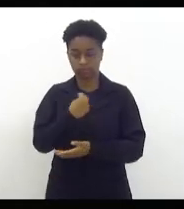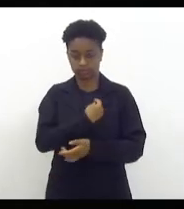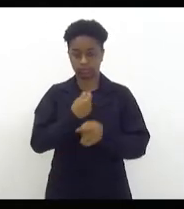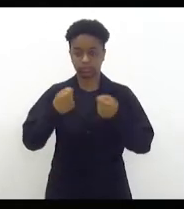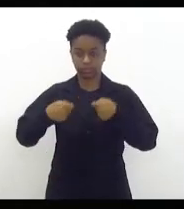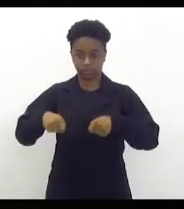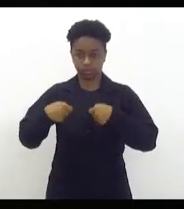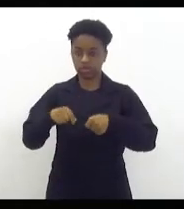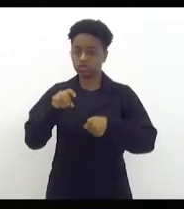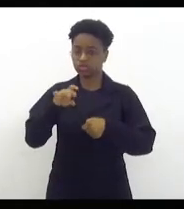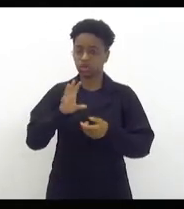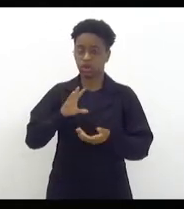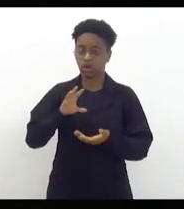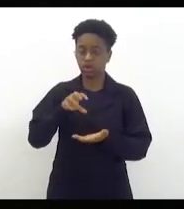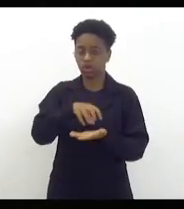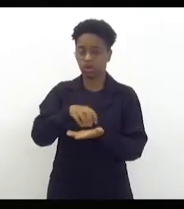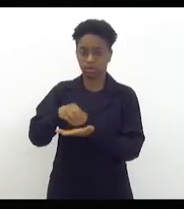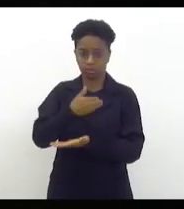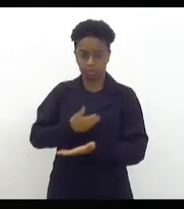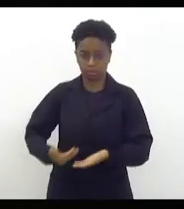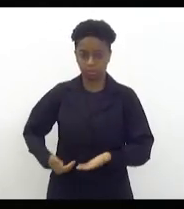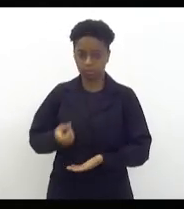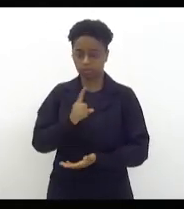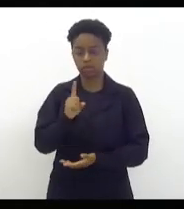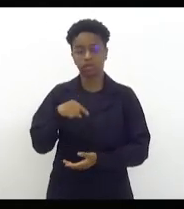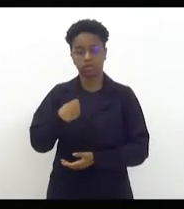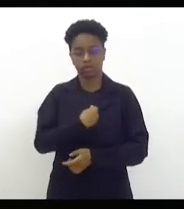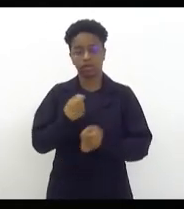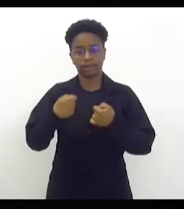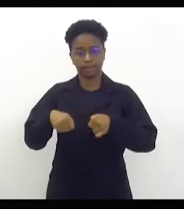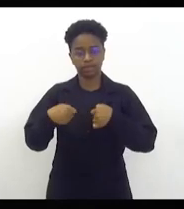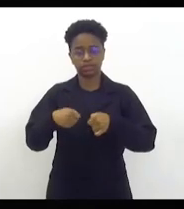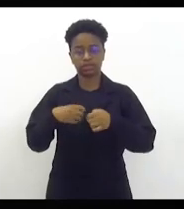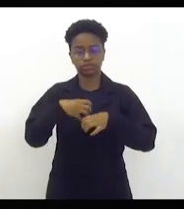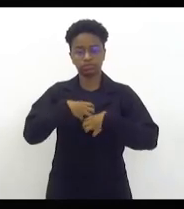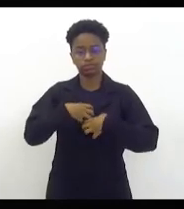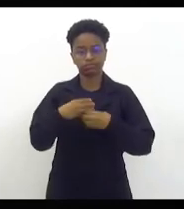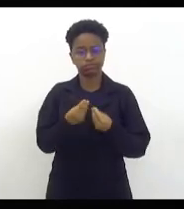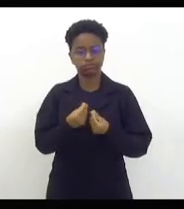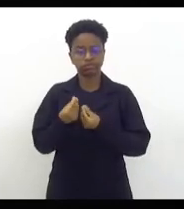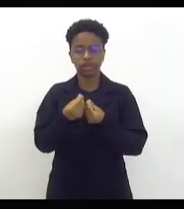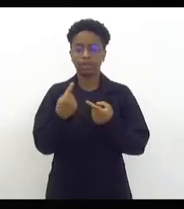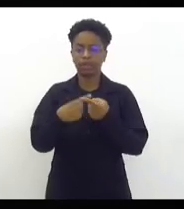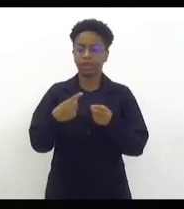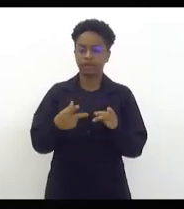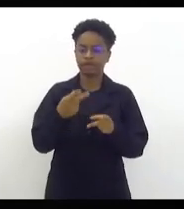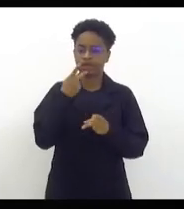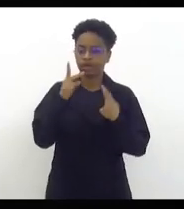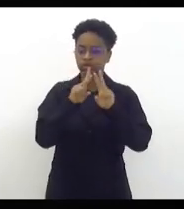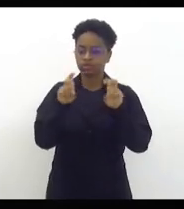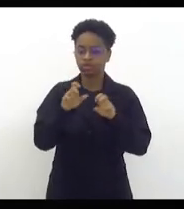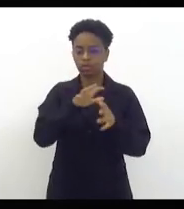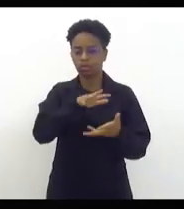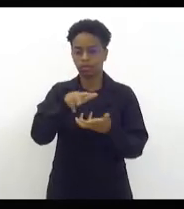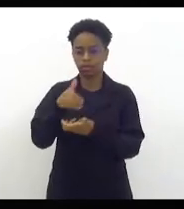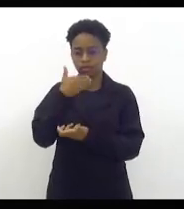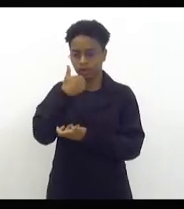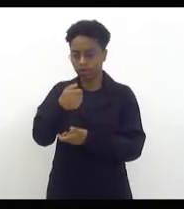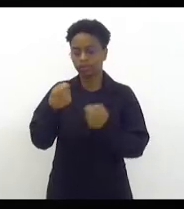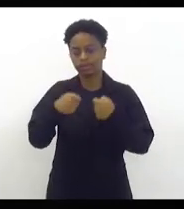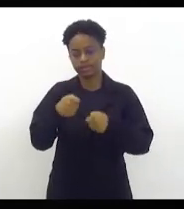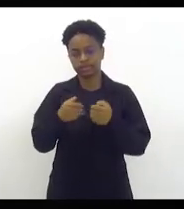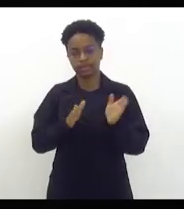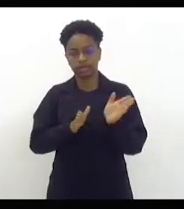nas repartições públicas, precisamos ter acessibilidade. Quando a gente fala de um mundo melhor, a gente está falando de um mundo mais